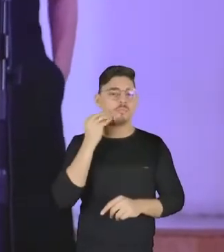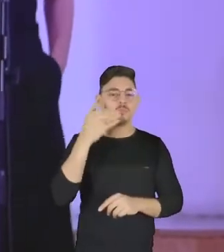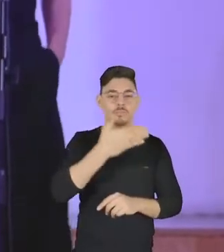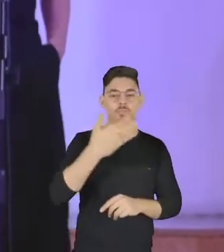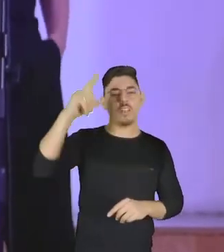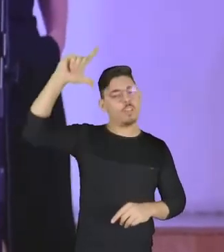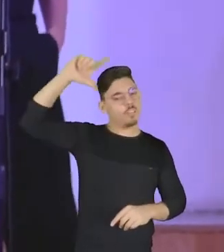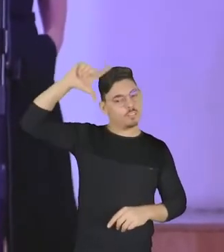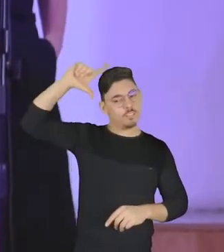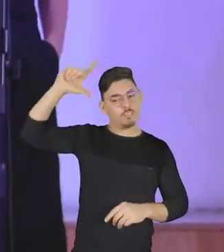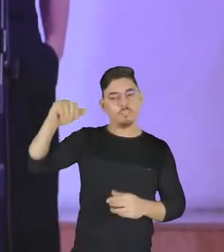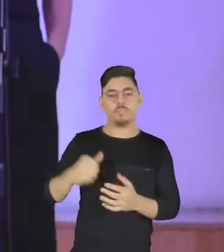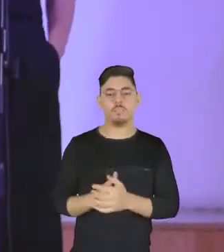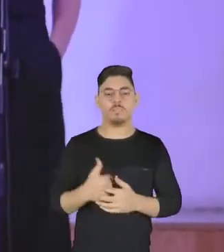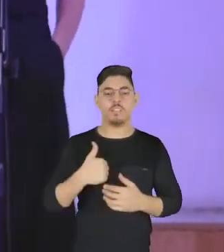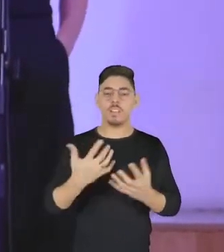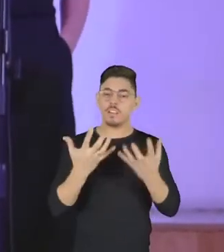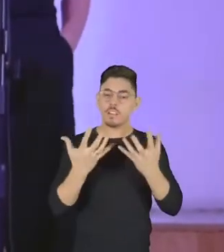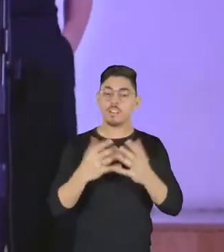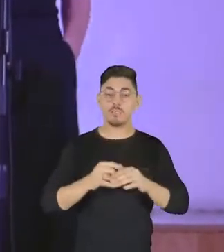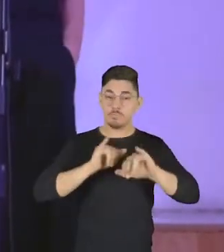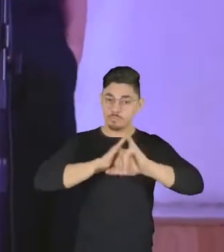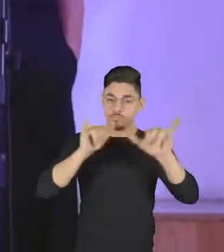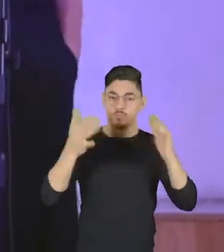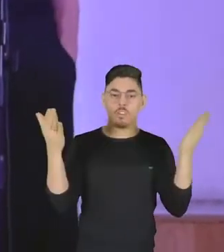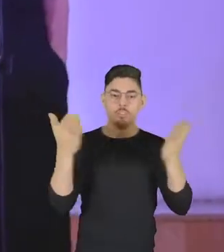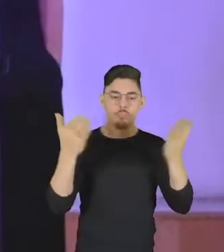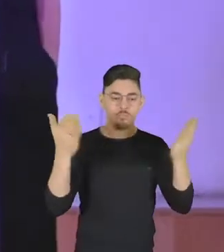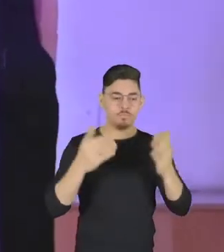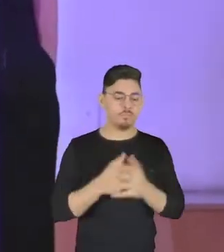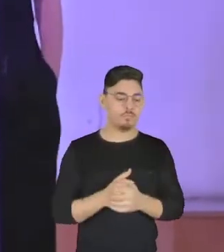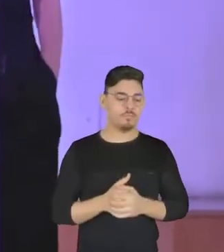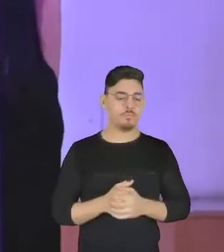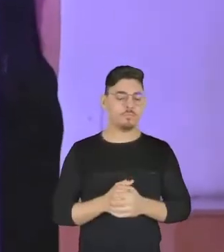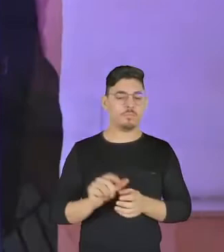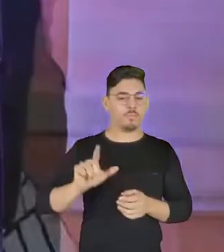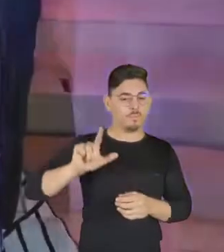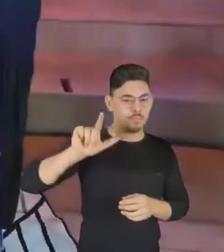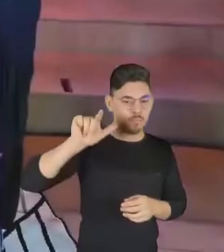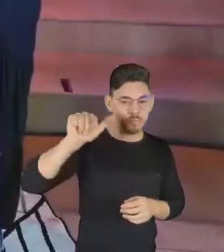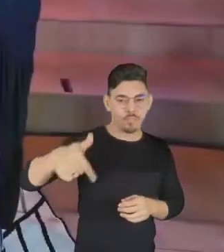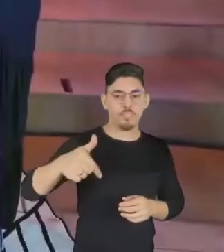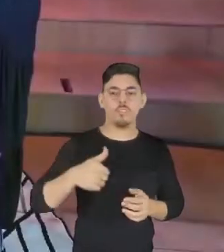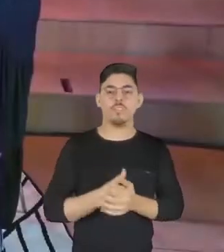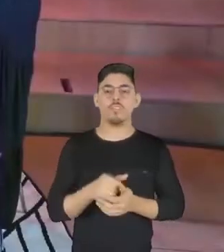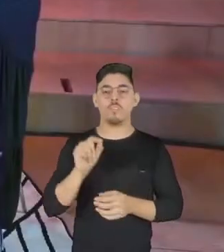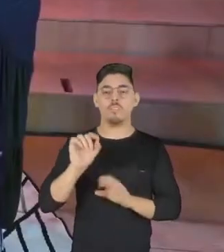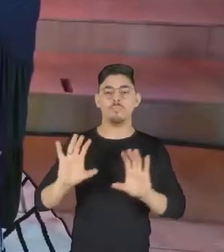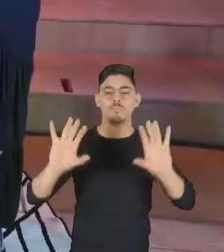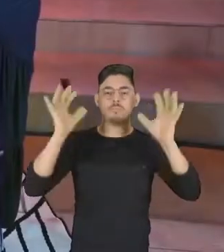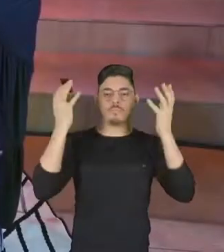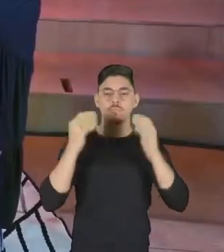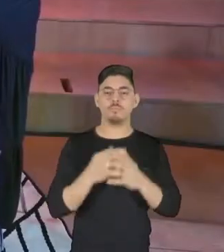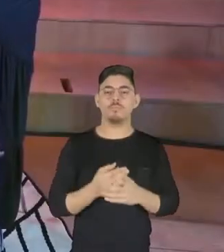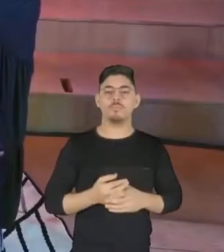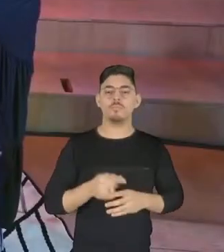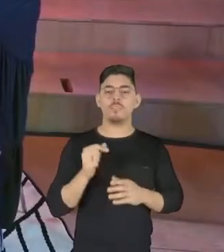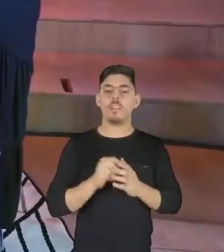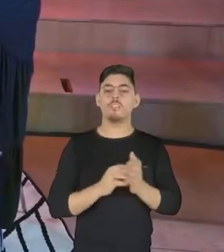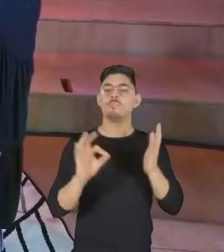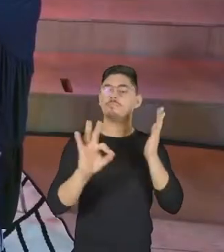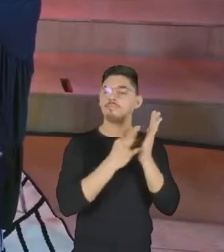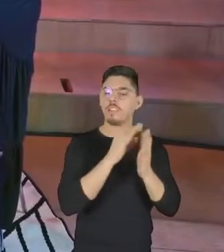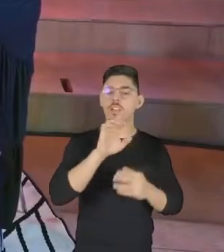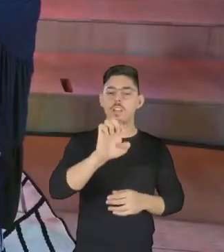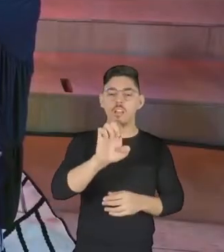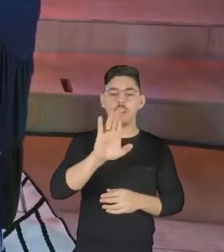da Elana aqui com a gente, eu quero avisar que hoje, após esta celebração, as matrículas da